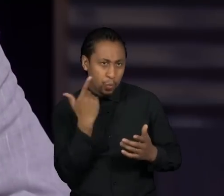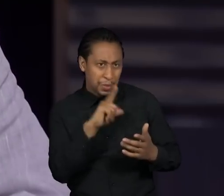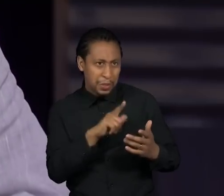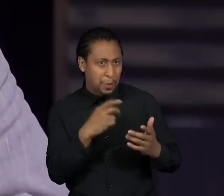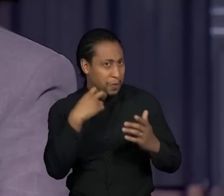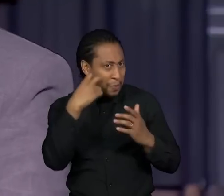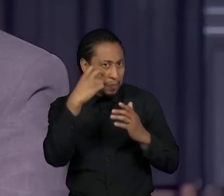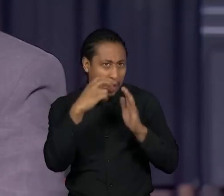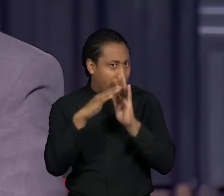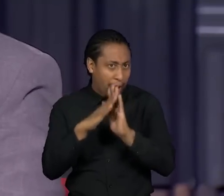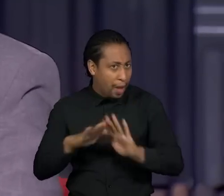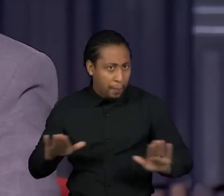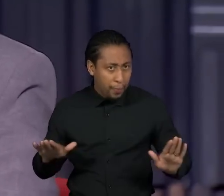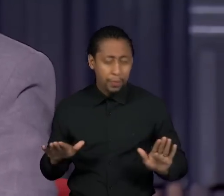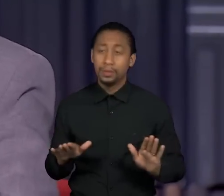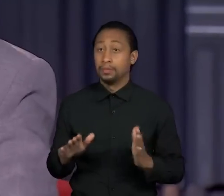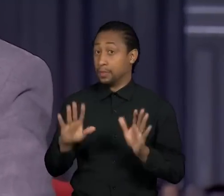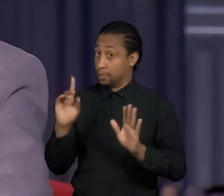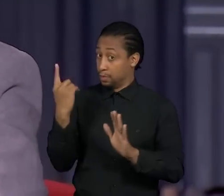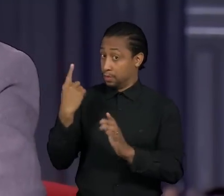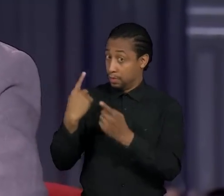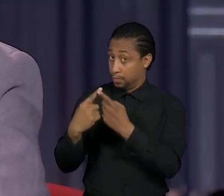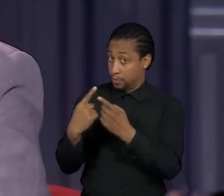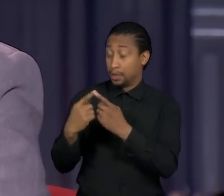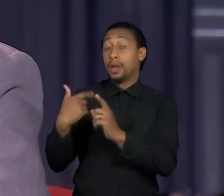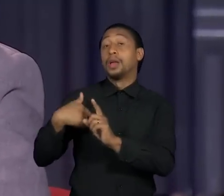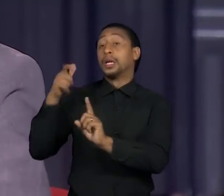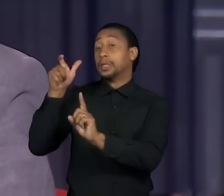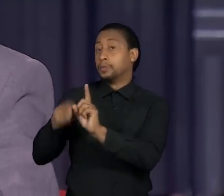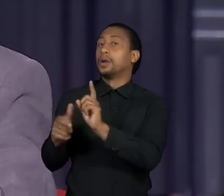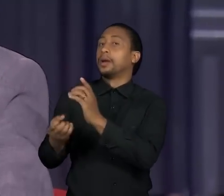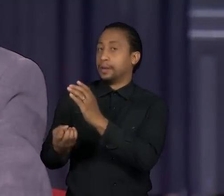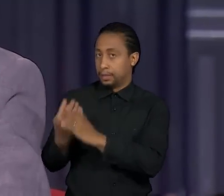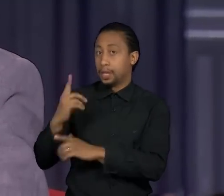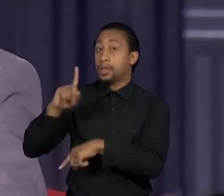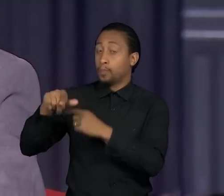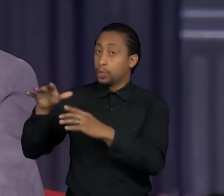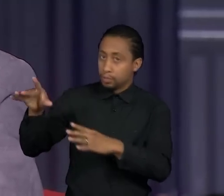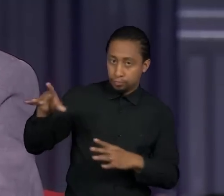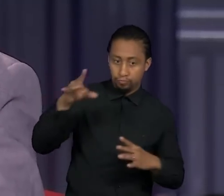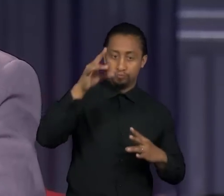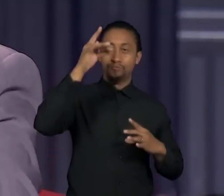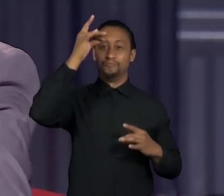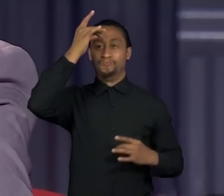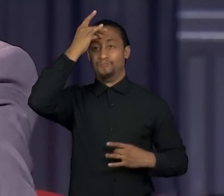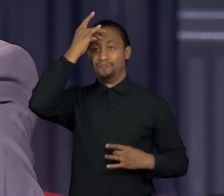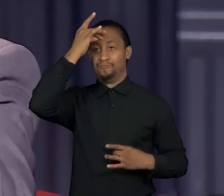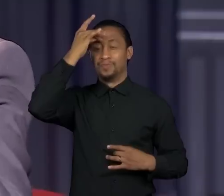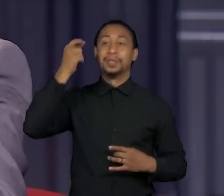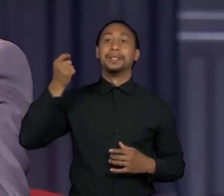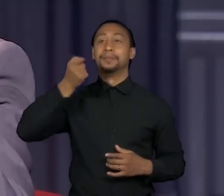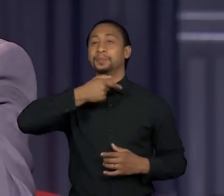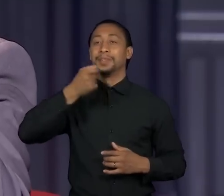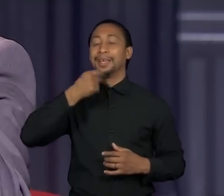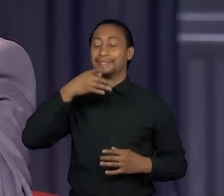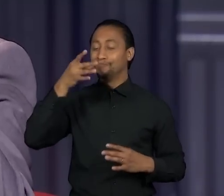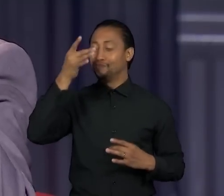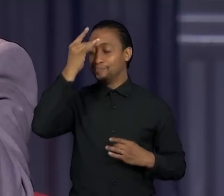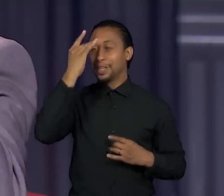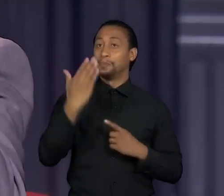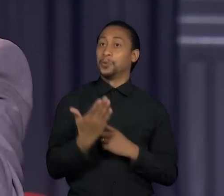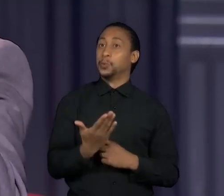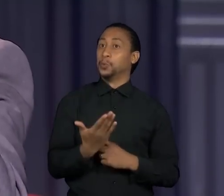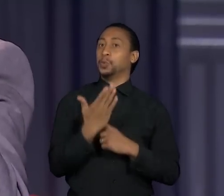Porque primeiro eu criei um personagem, depois quando eu fui pro stand-up eu criei uma persona, e aquela persona